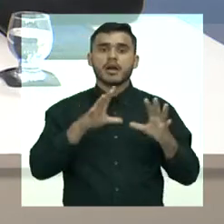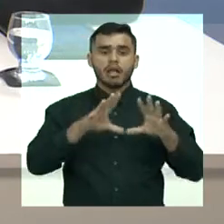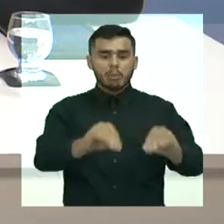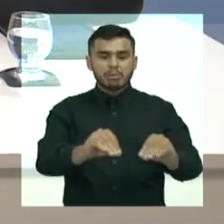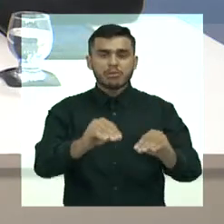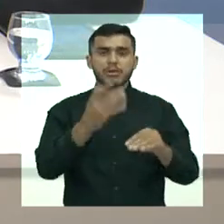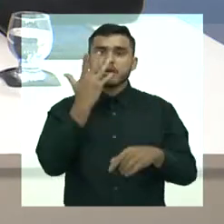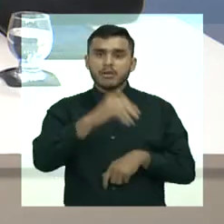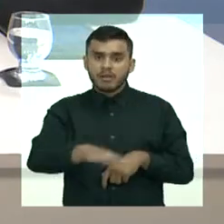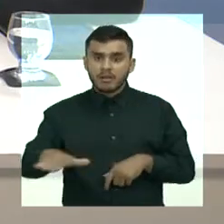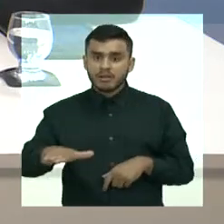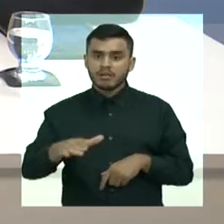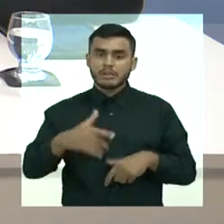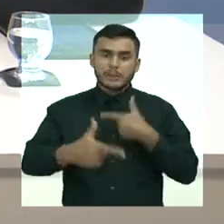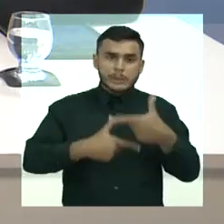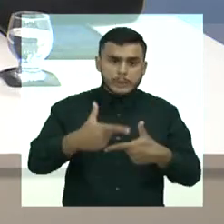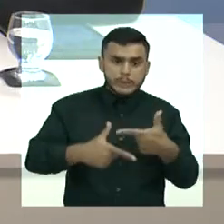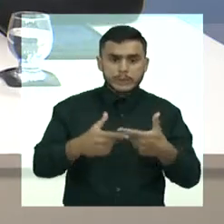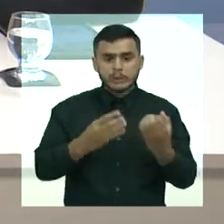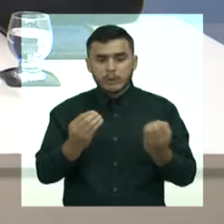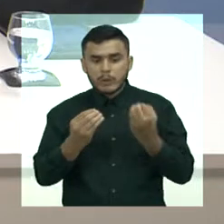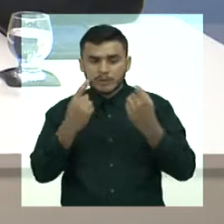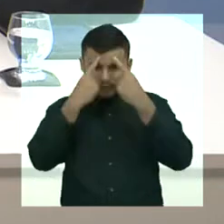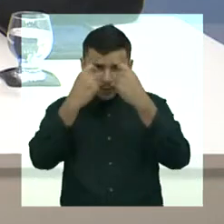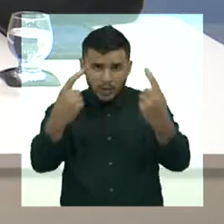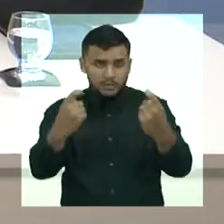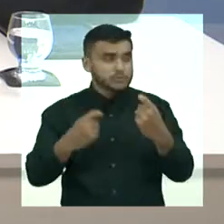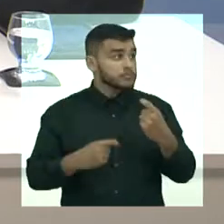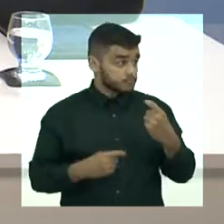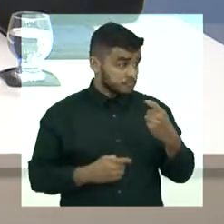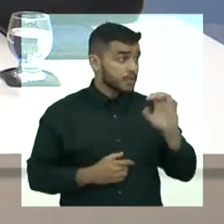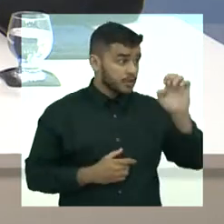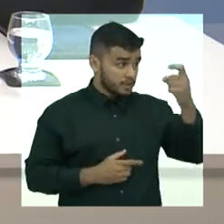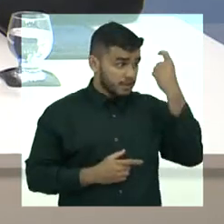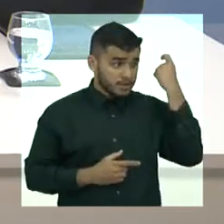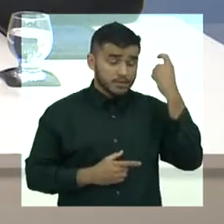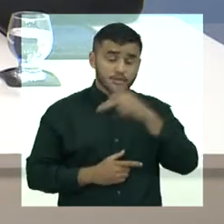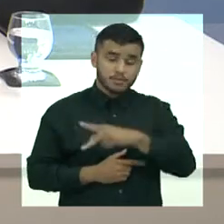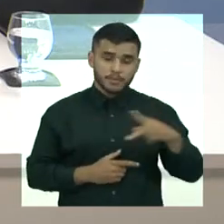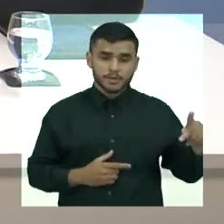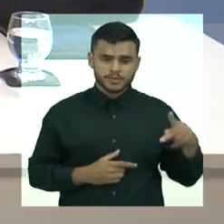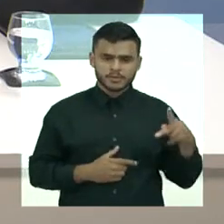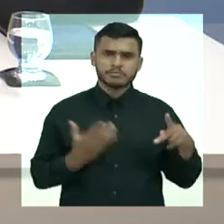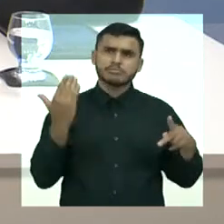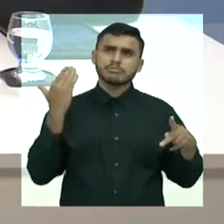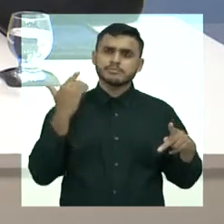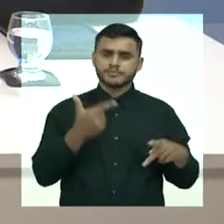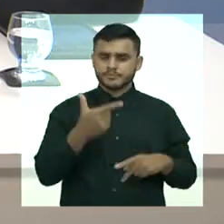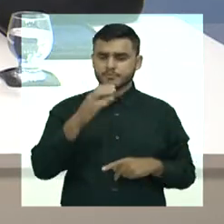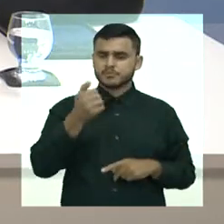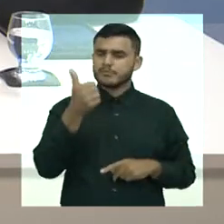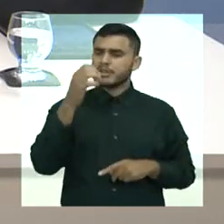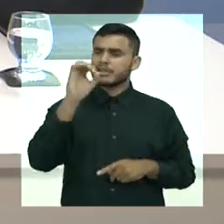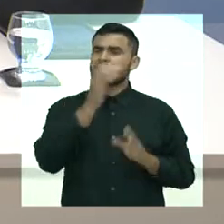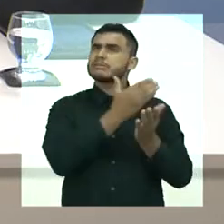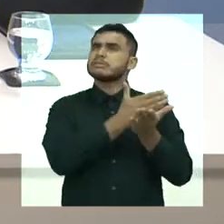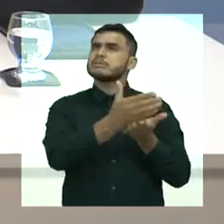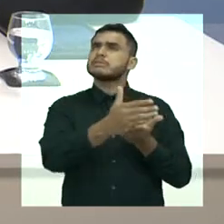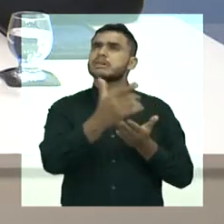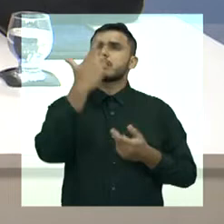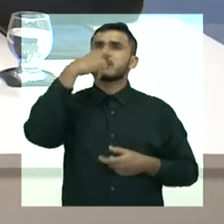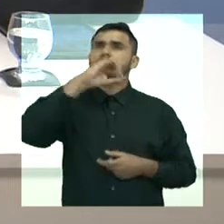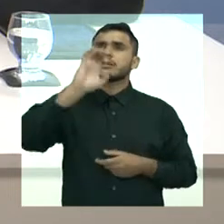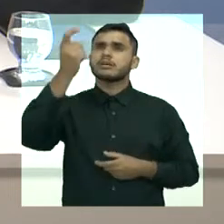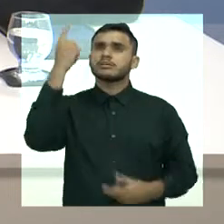adolescentes aqui na Câmara Municipal de Fortaleza. Exatamente. Foi presidente da comissão no início desta década, quando a relatoria foi da então